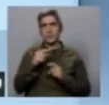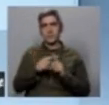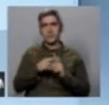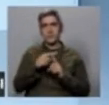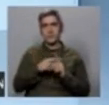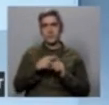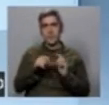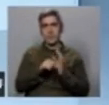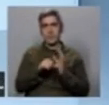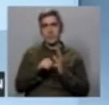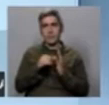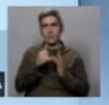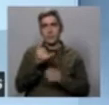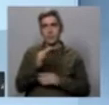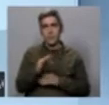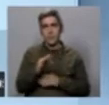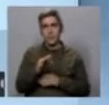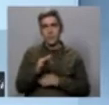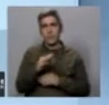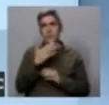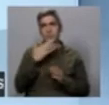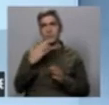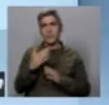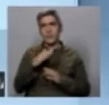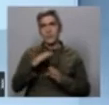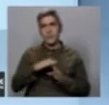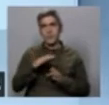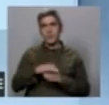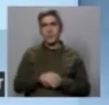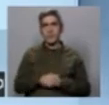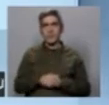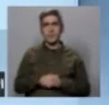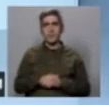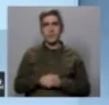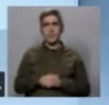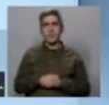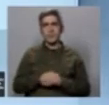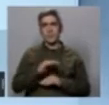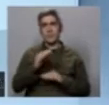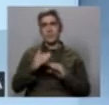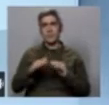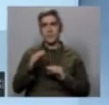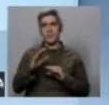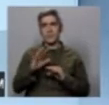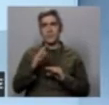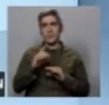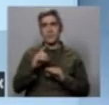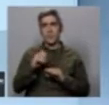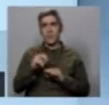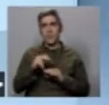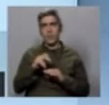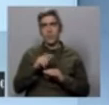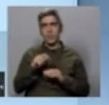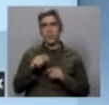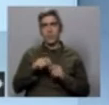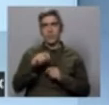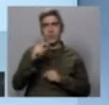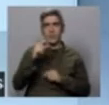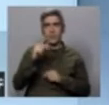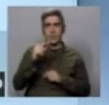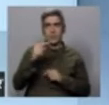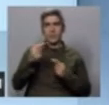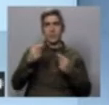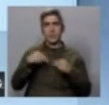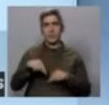no Funchal, 24 graus, onde o vento será fraco. A ondulação será de noroeste com 1 metro ou 1 metro e meio de altura, na